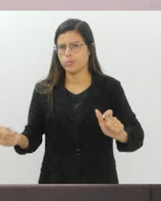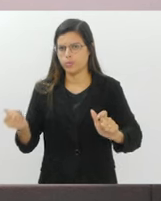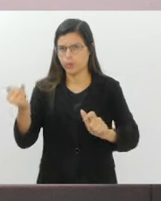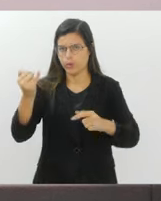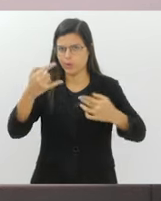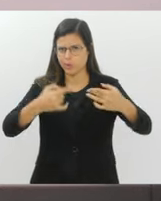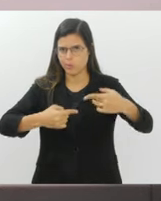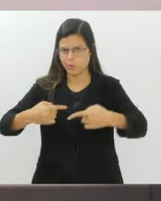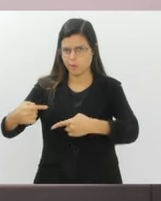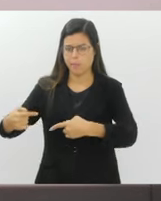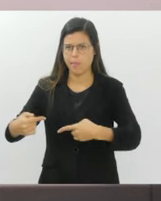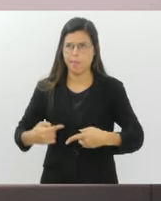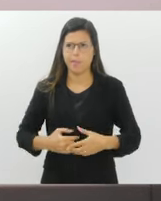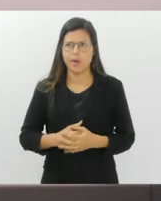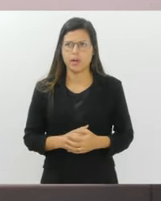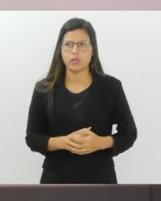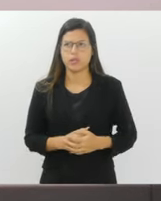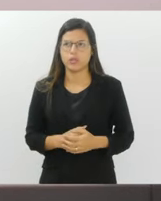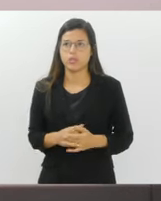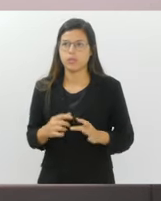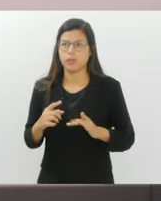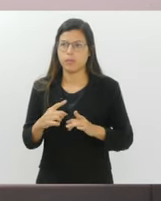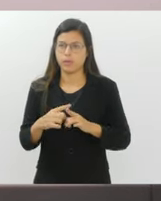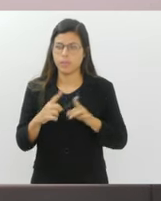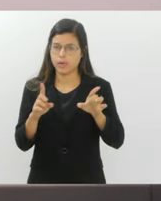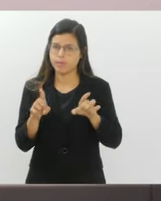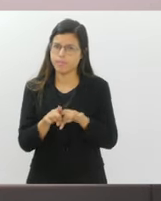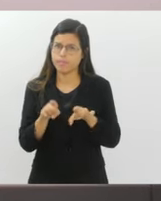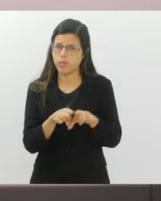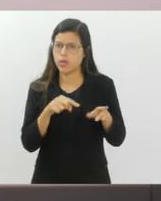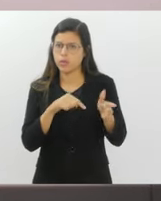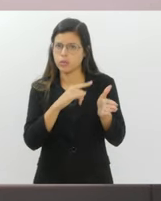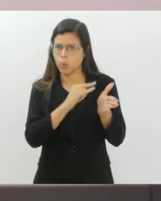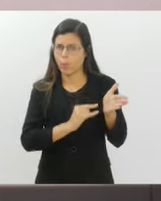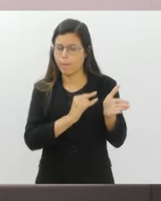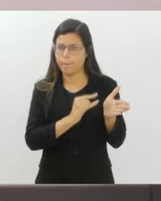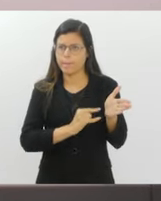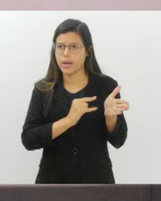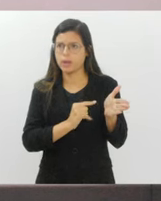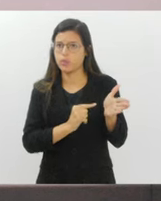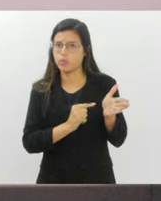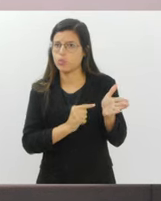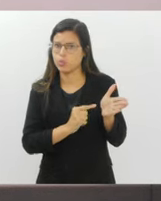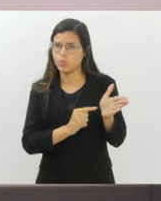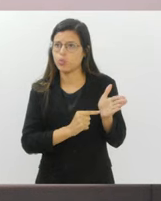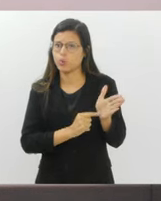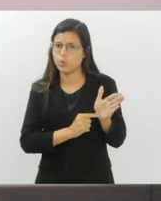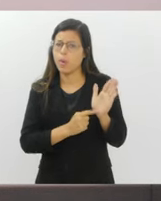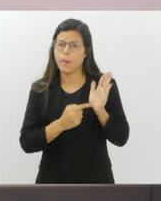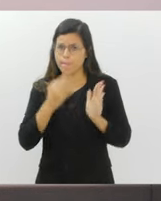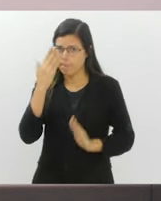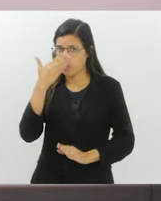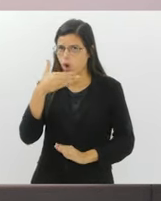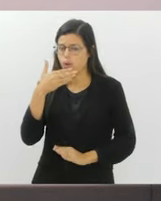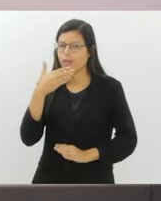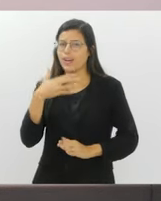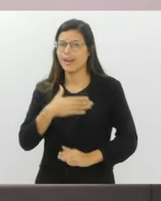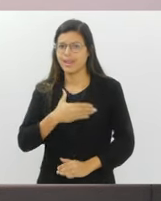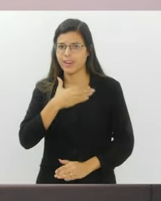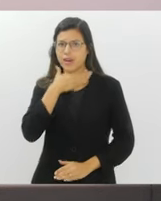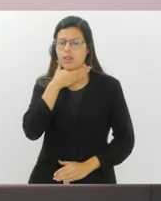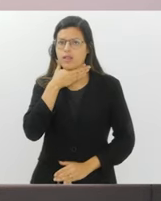debate. Mas, ao mesmo tempo, esse documento atesta a crise e